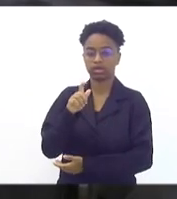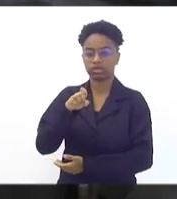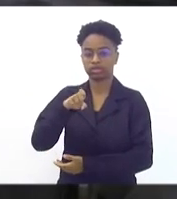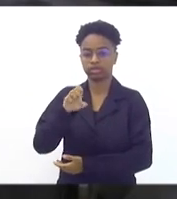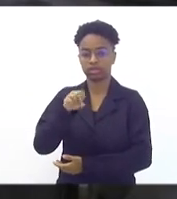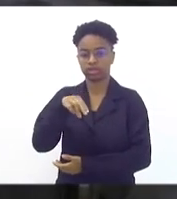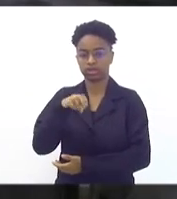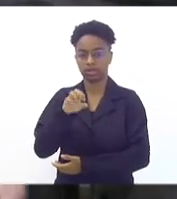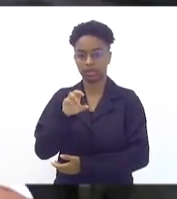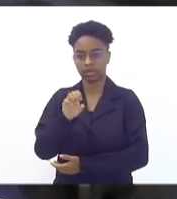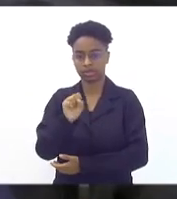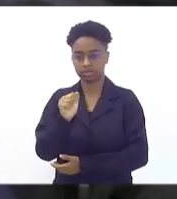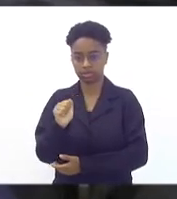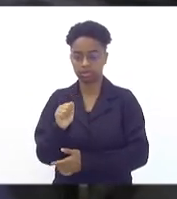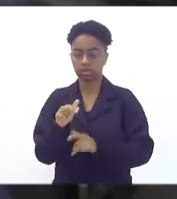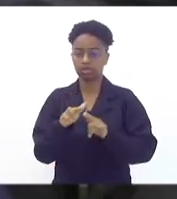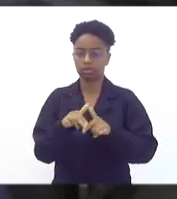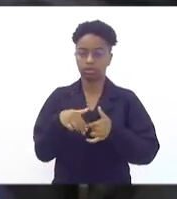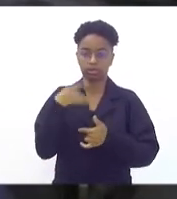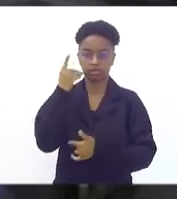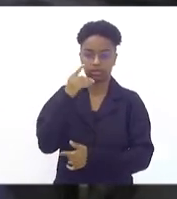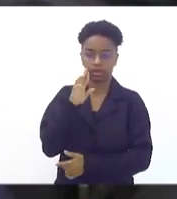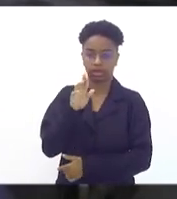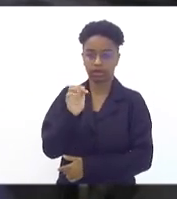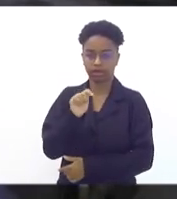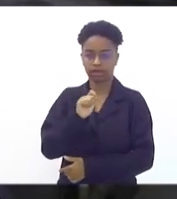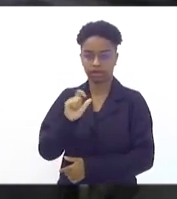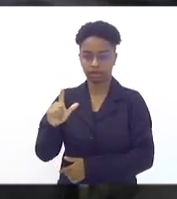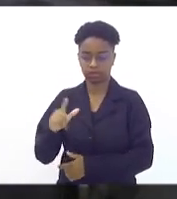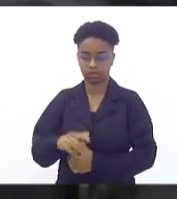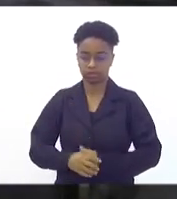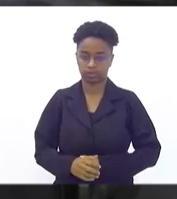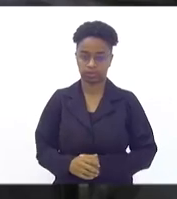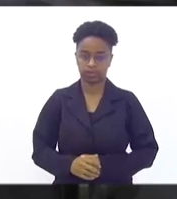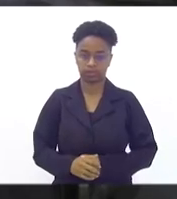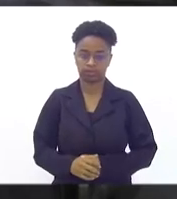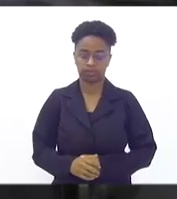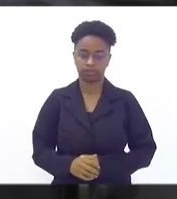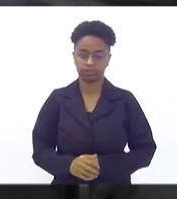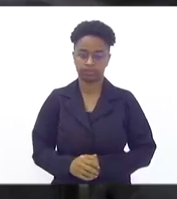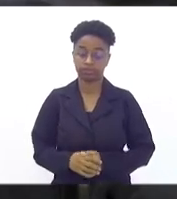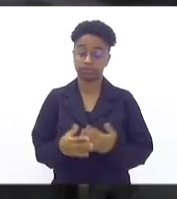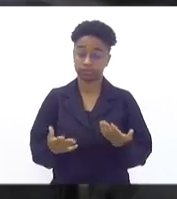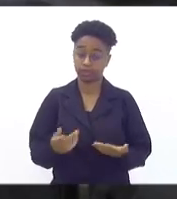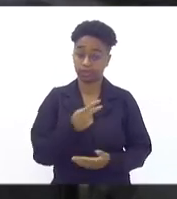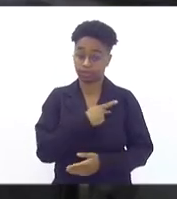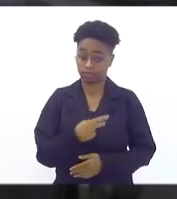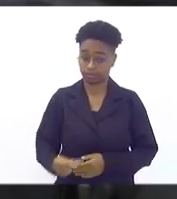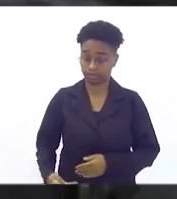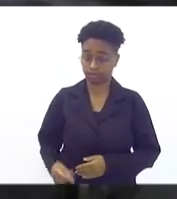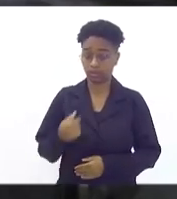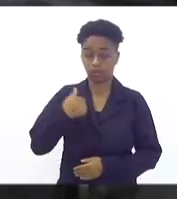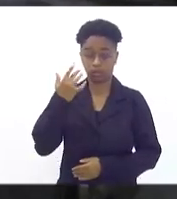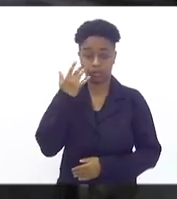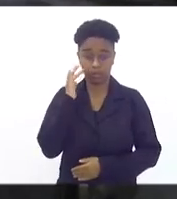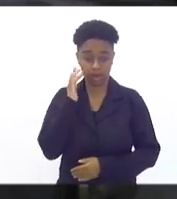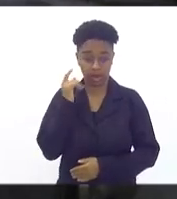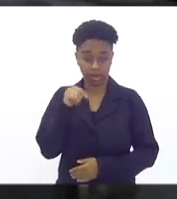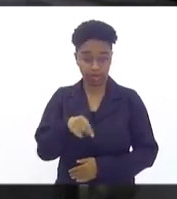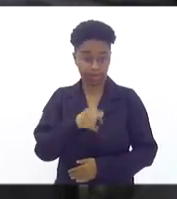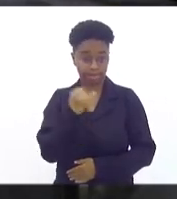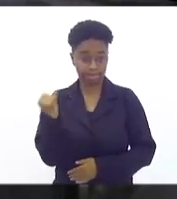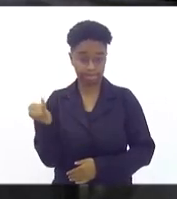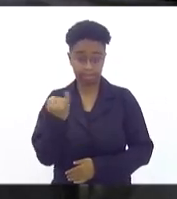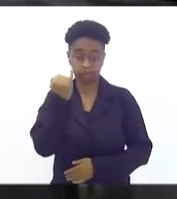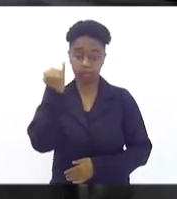Delegado Rafael Menezes Presidente Eu acho que o importante aqui e é muito